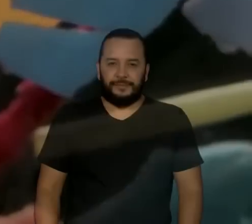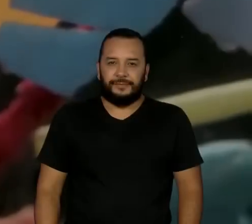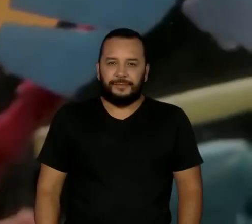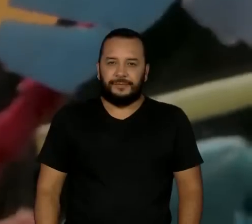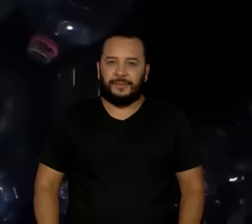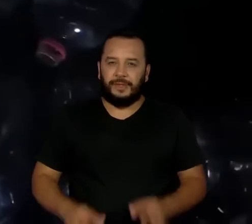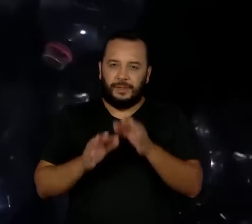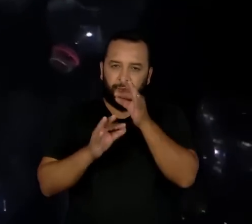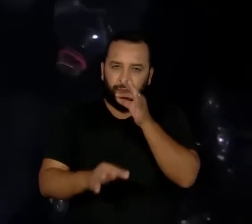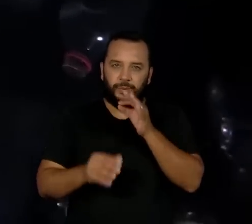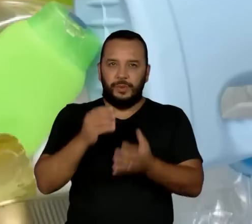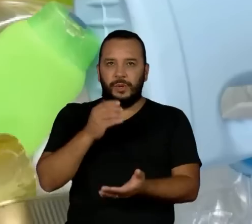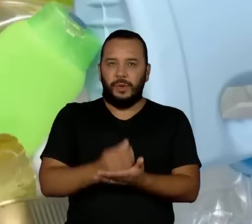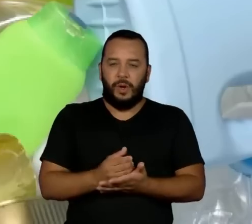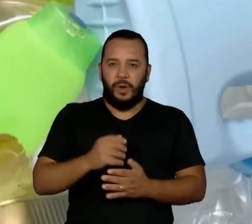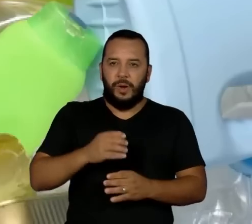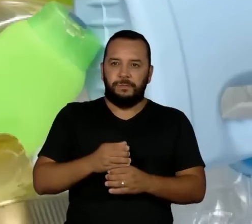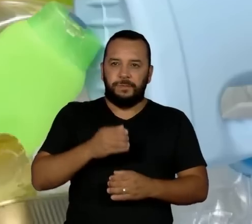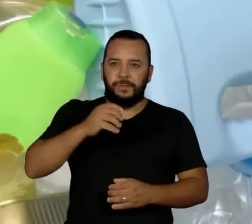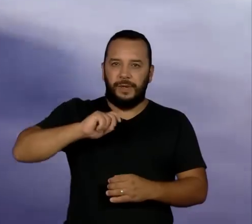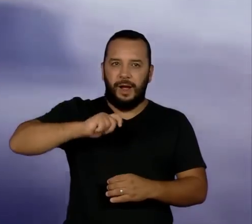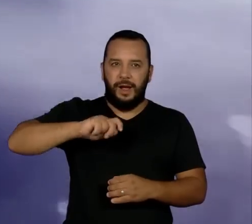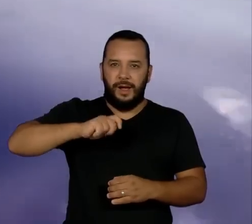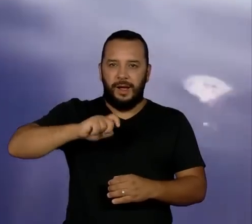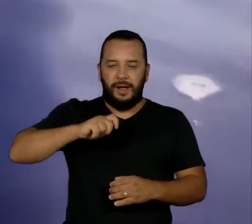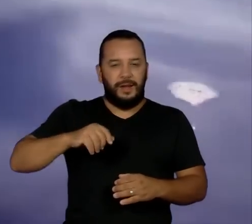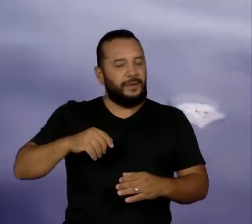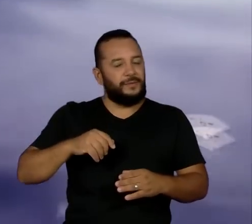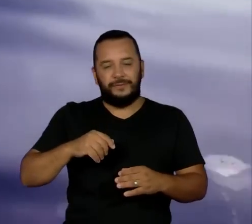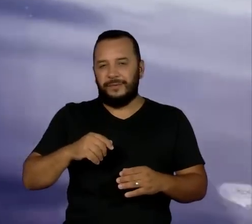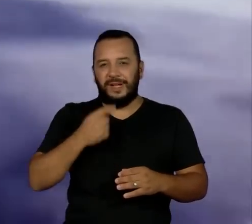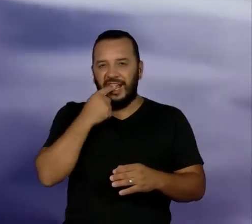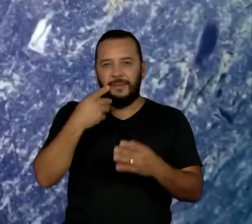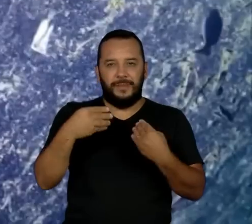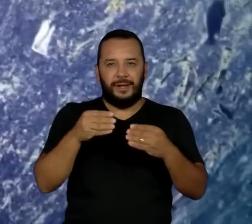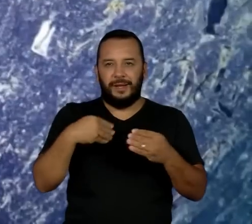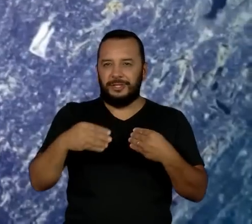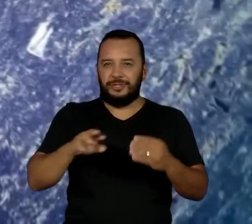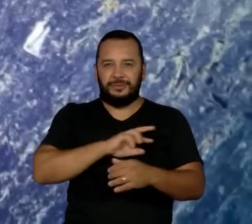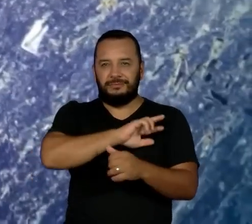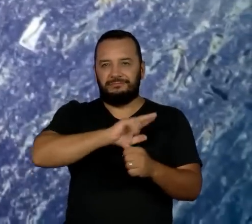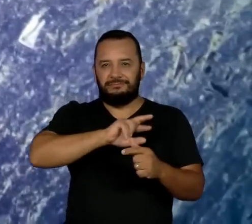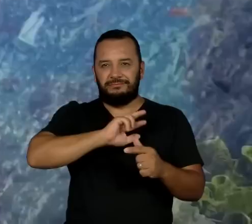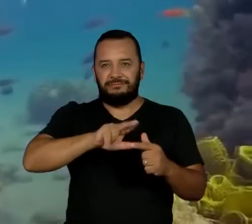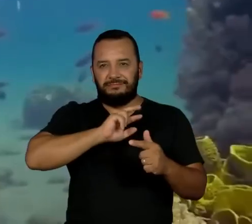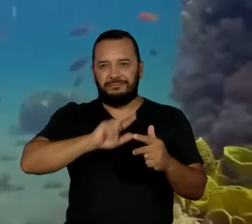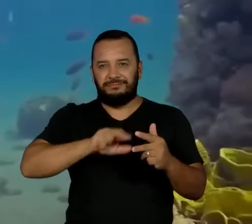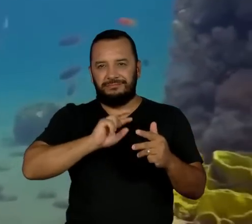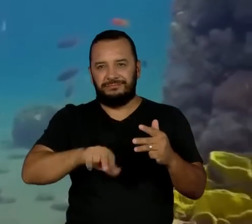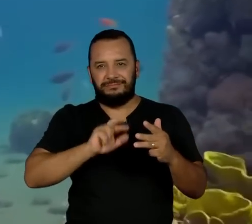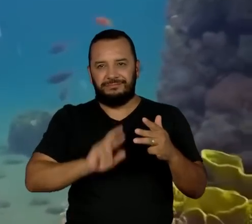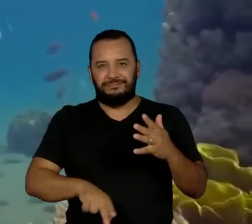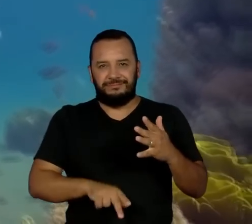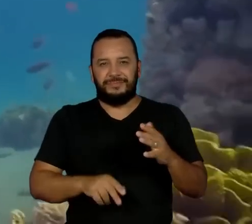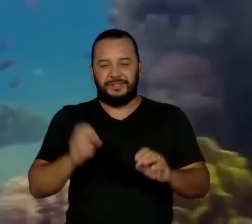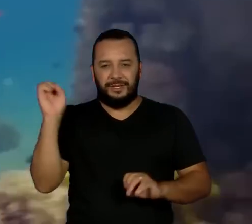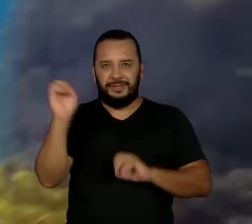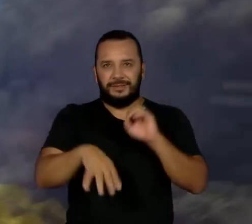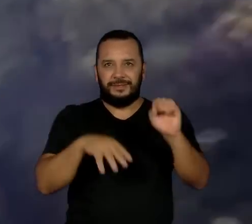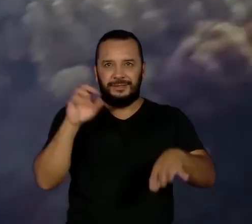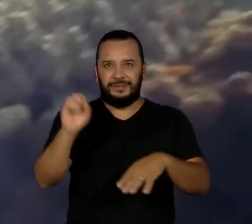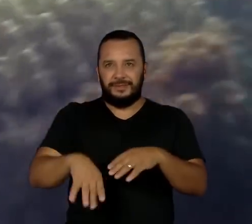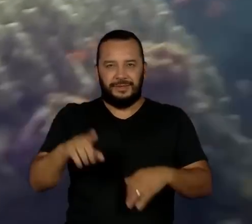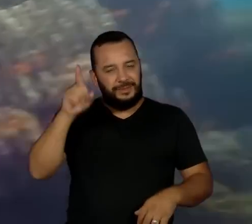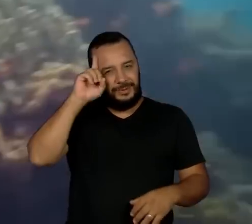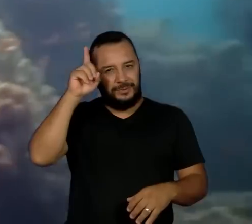Canudos, copos, garrafas, embalagens, uma infinidade de itens lançados ao mar todos os dias. A